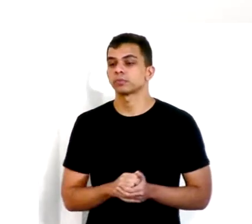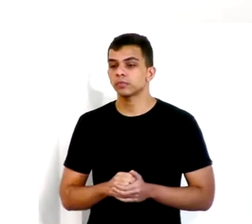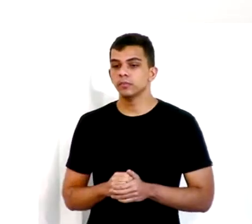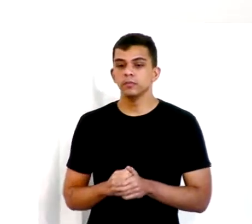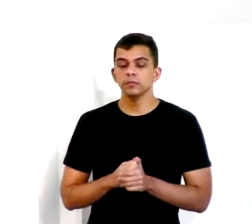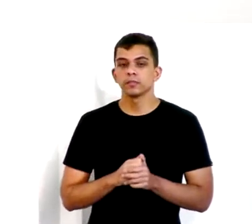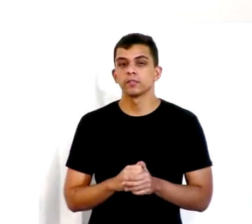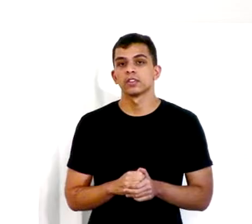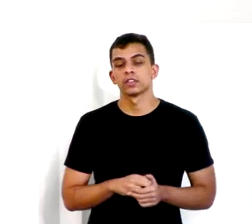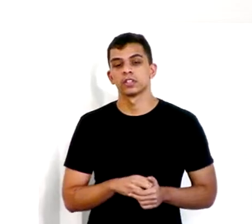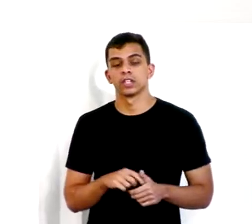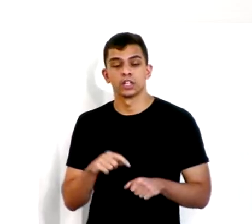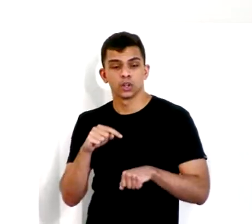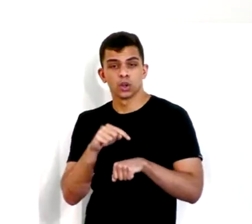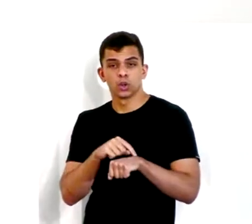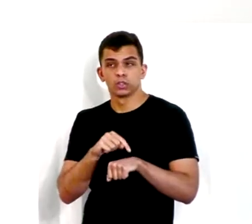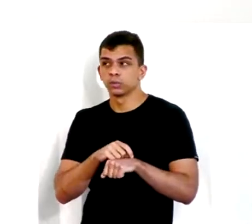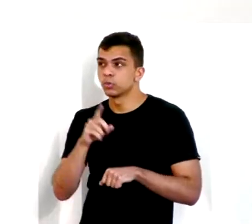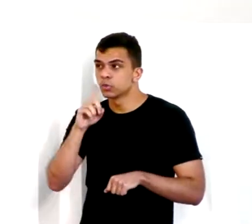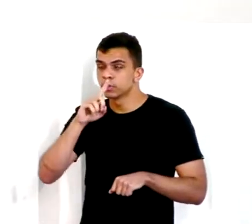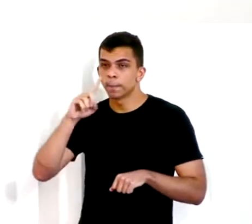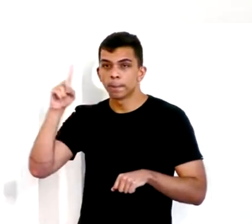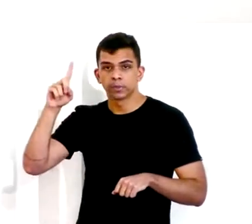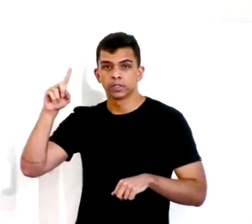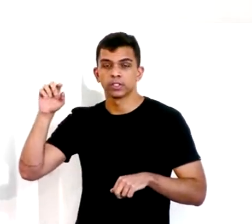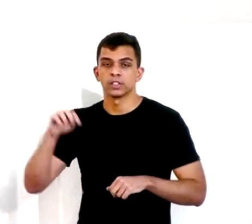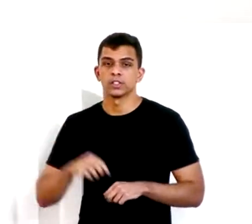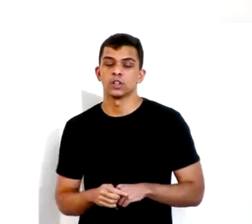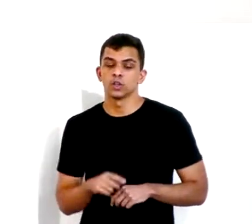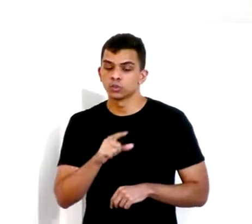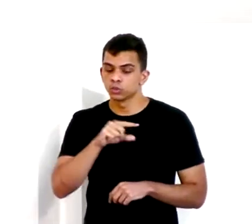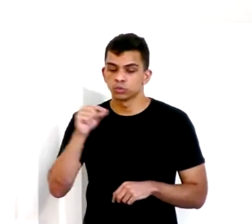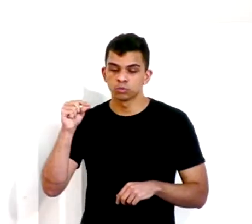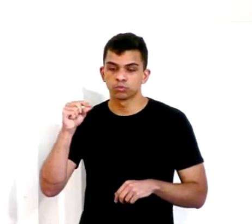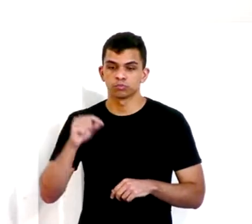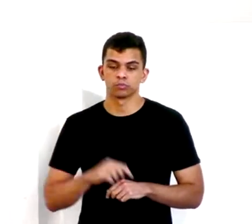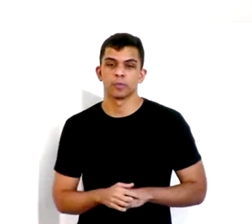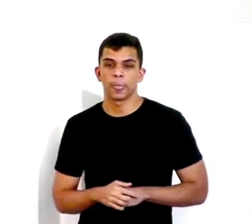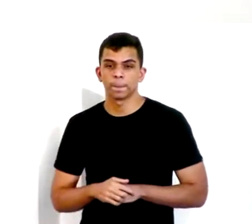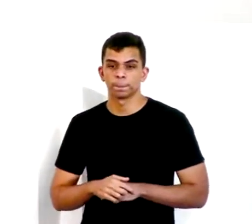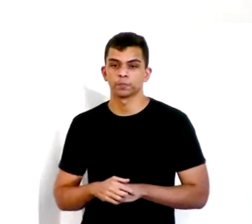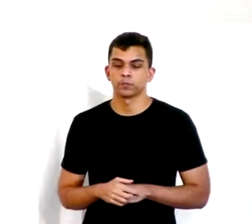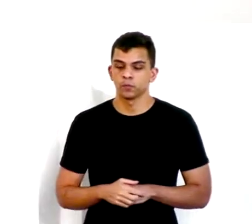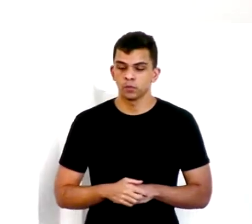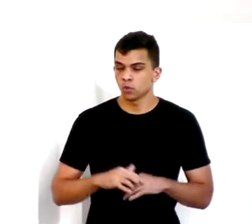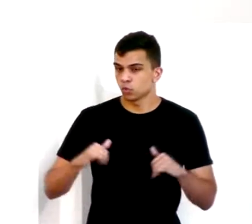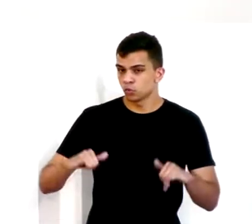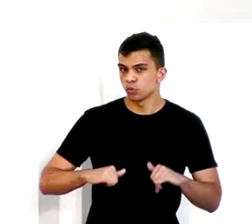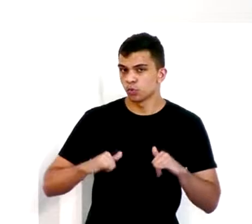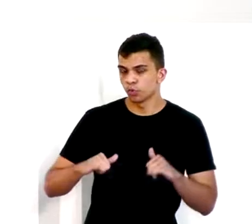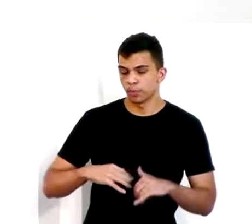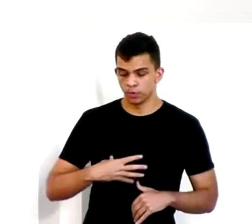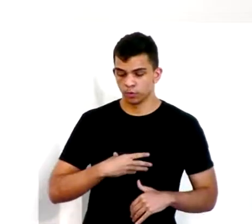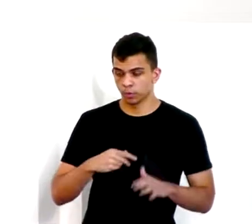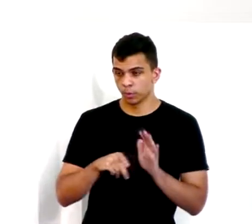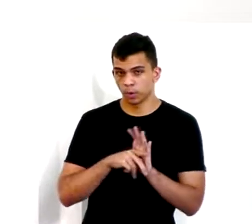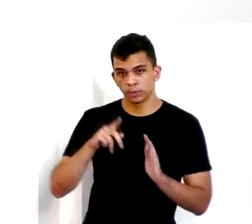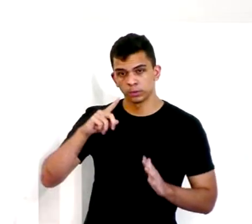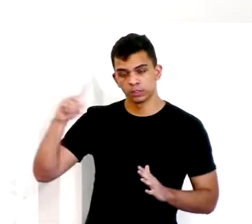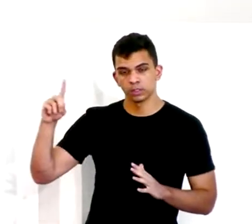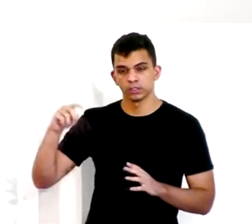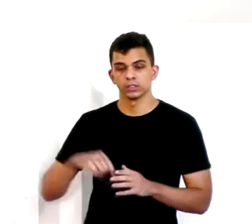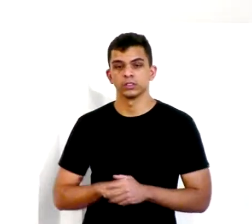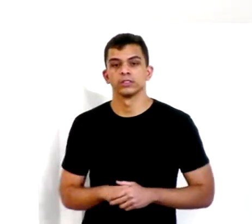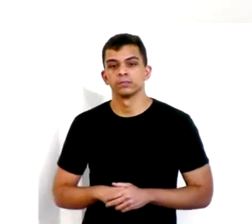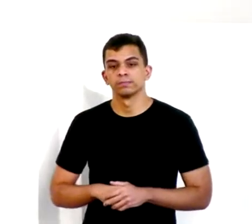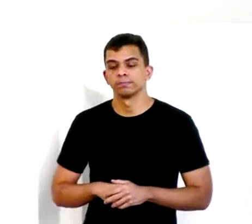que Deus mensurou para as cruzes de todos os seus filhos. antes do qual